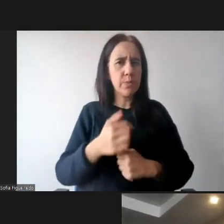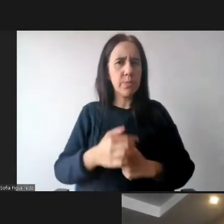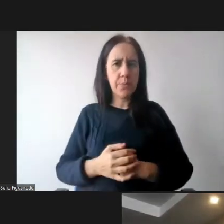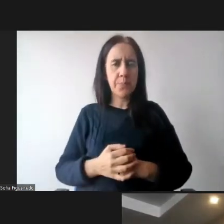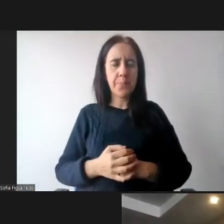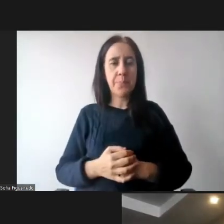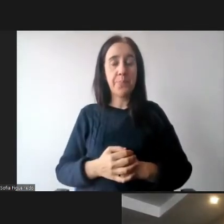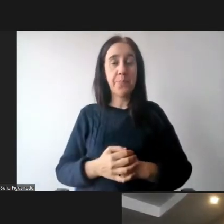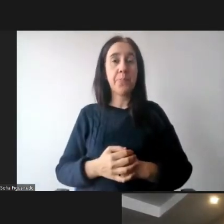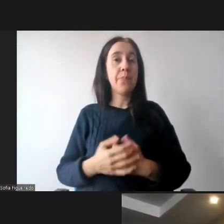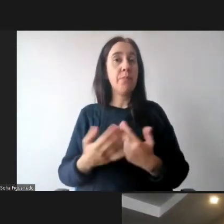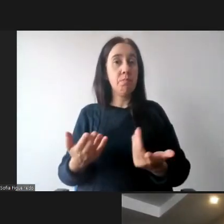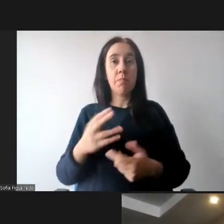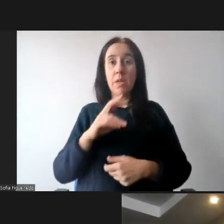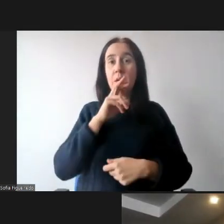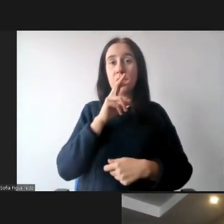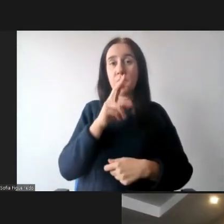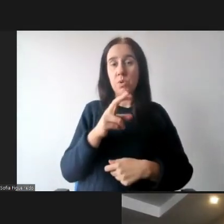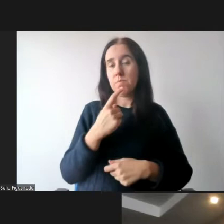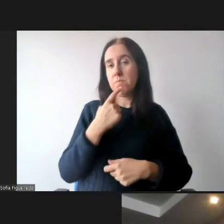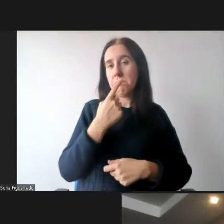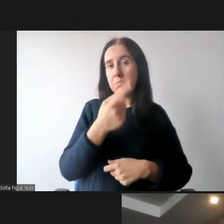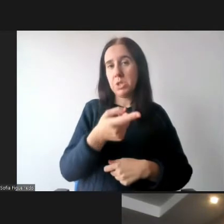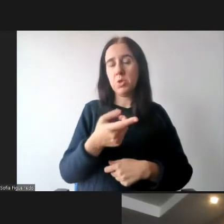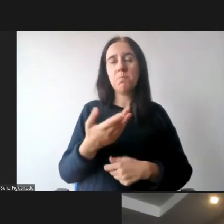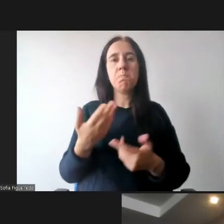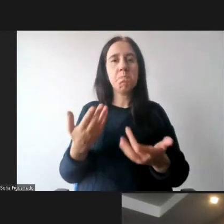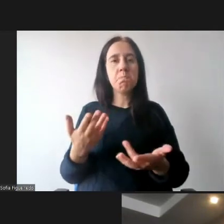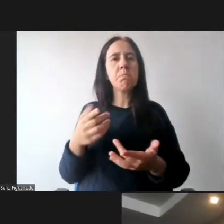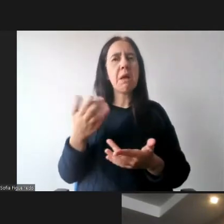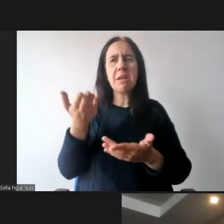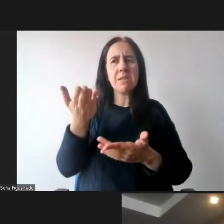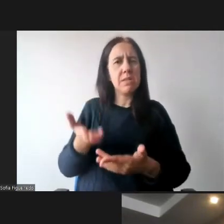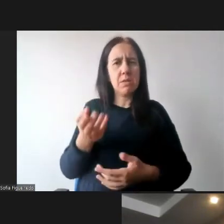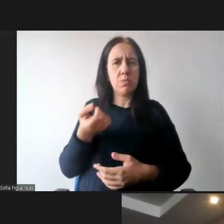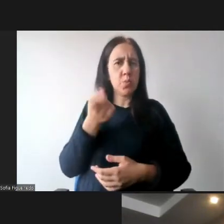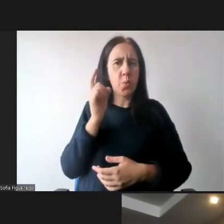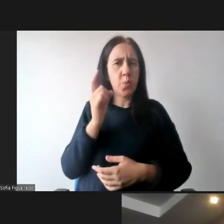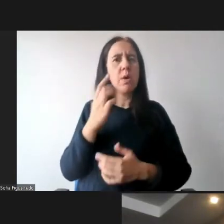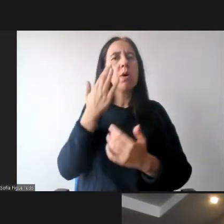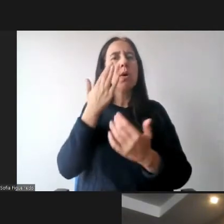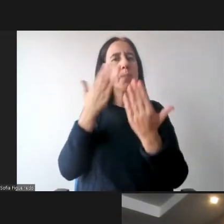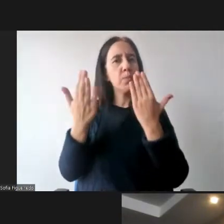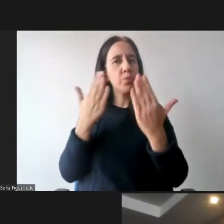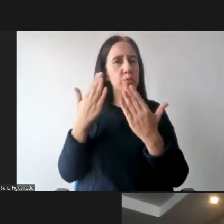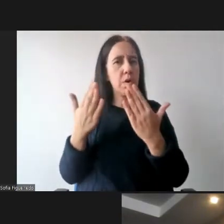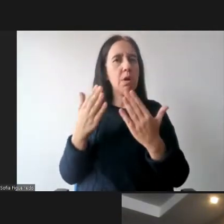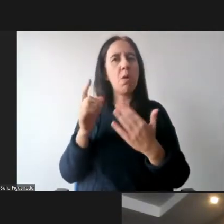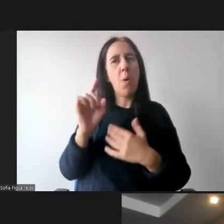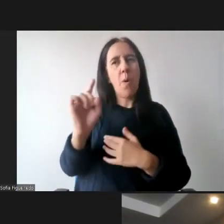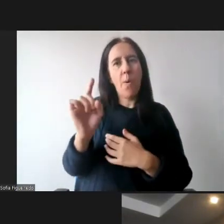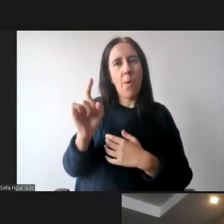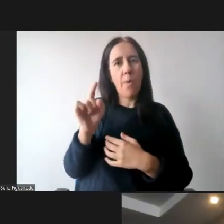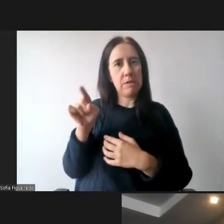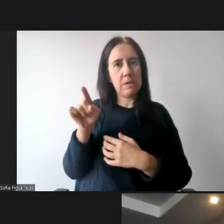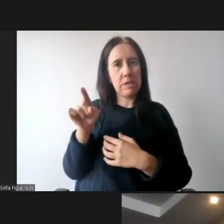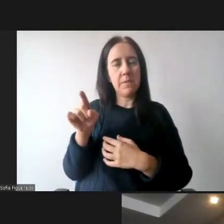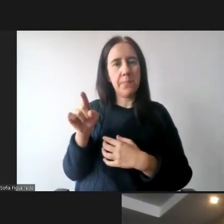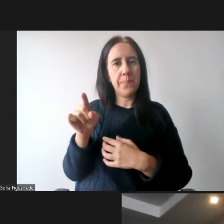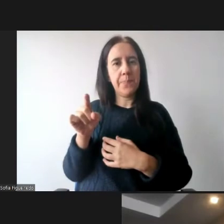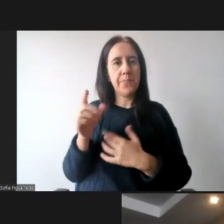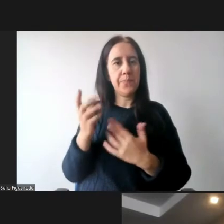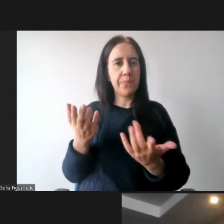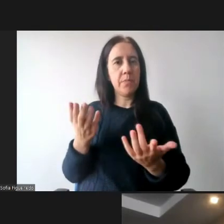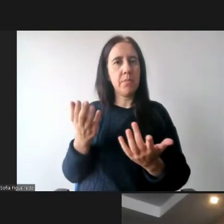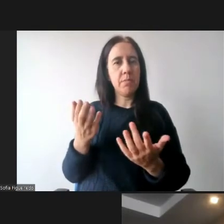Em resposta, sustenta-se que não é necessariamente assim, que a proporcionalidade e o recurso a